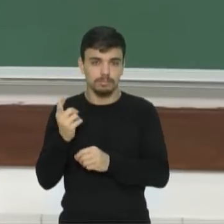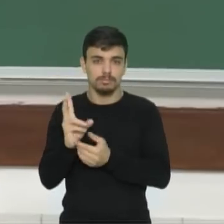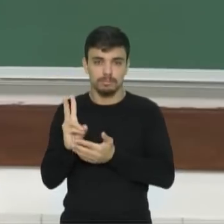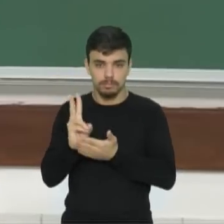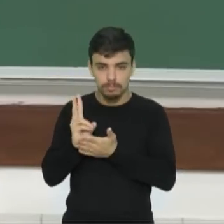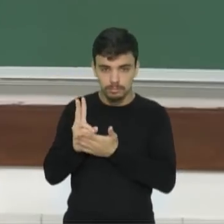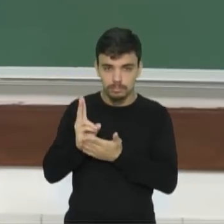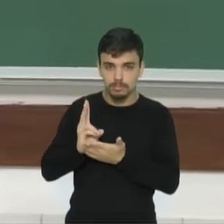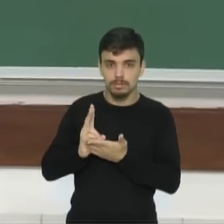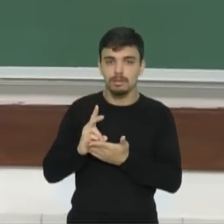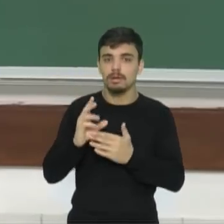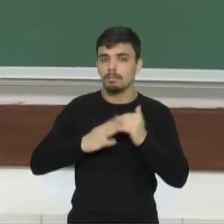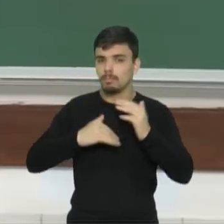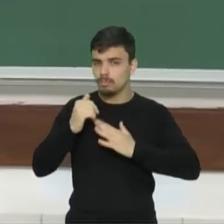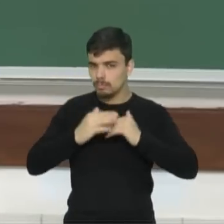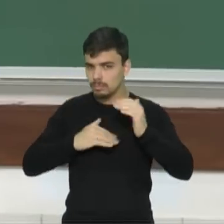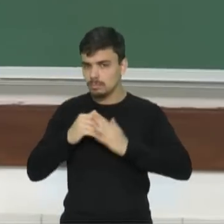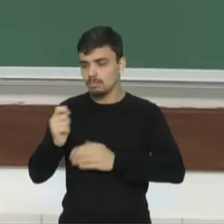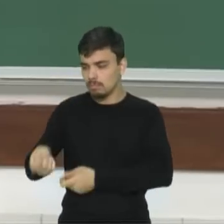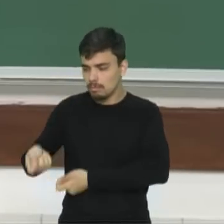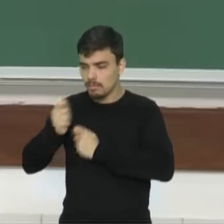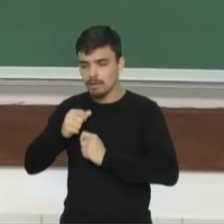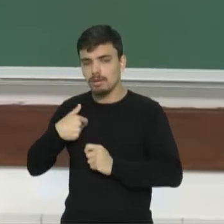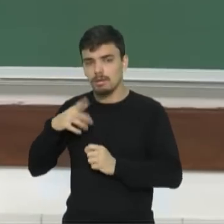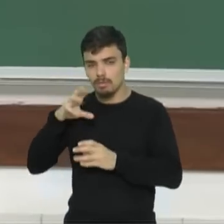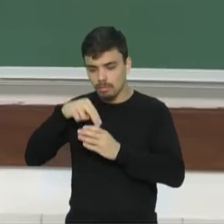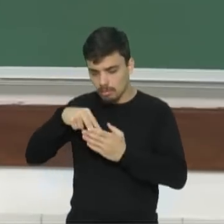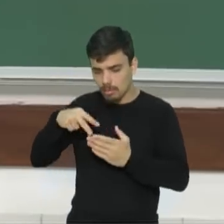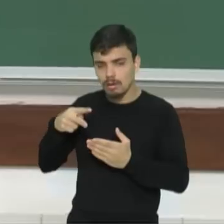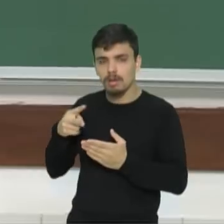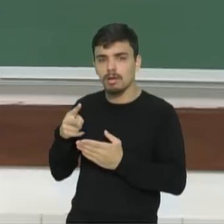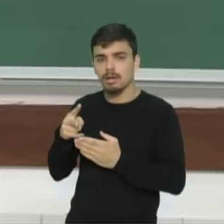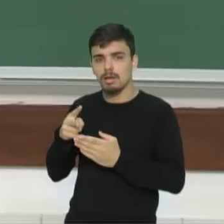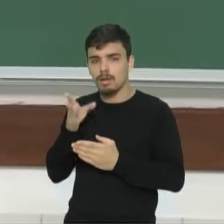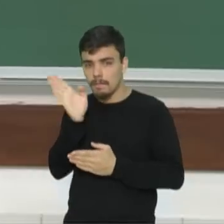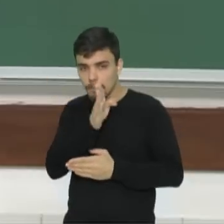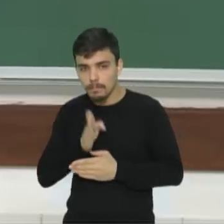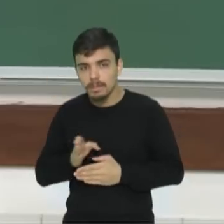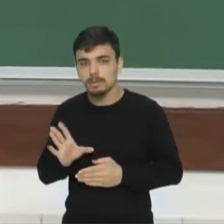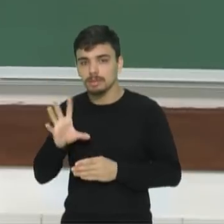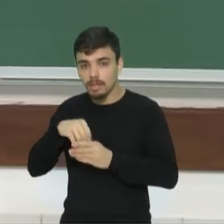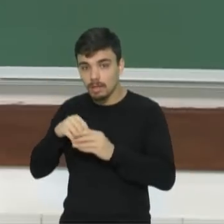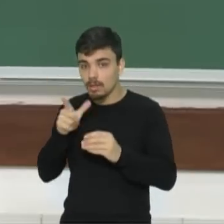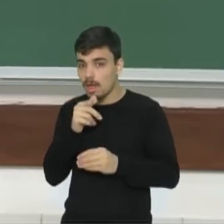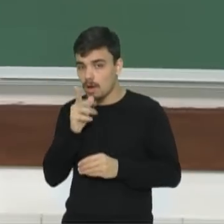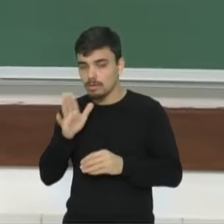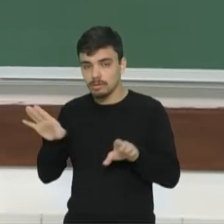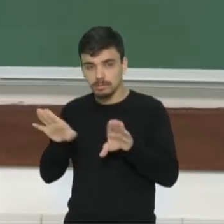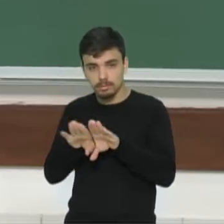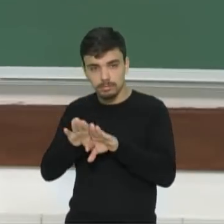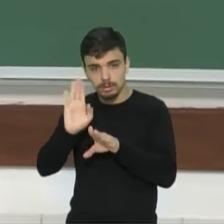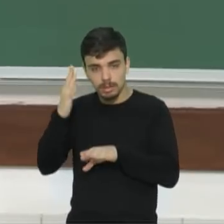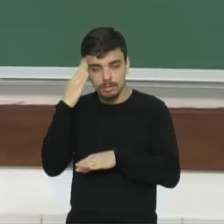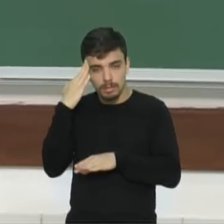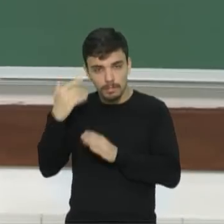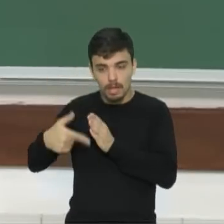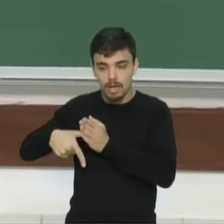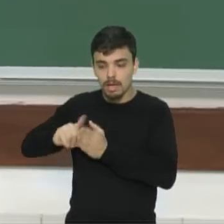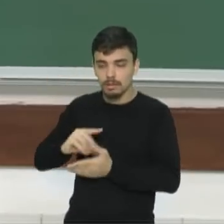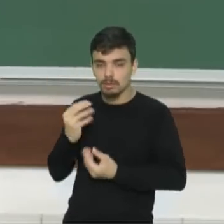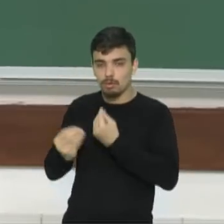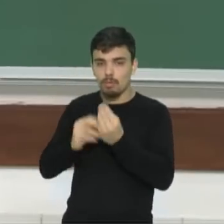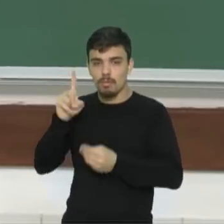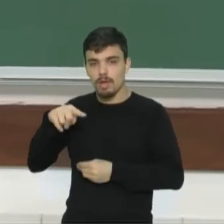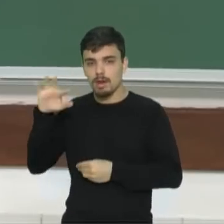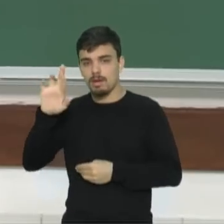pesca, que eles sabiam o quê? Olhar o peixe dentro da água, e eles já sabiam da refração, antes do Einstein, antes do